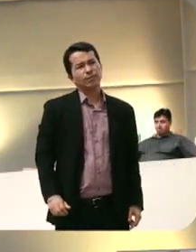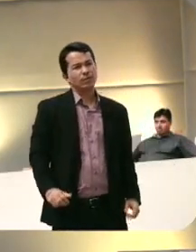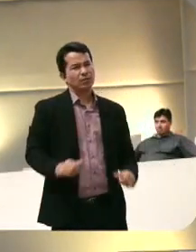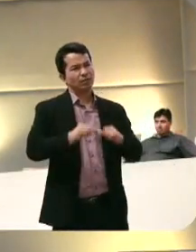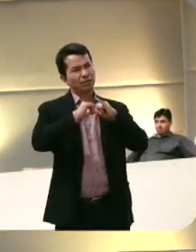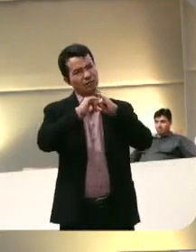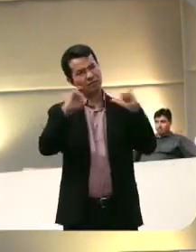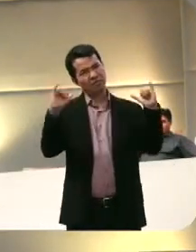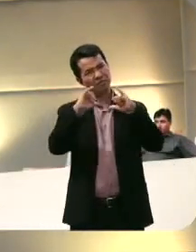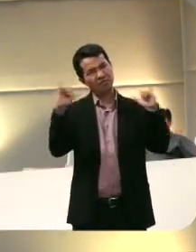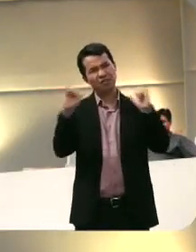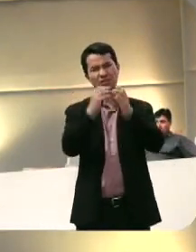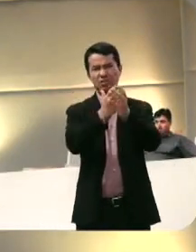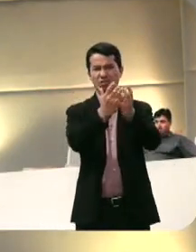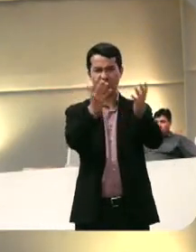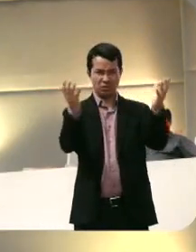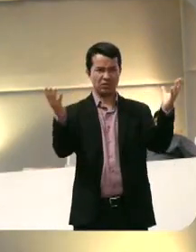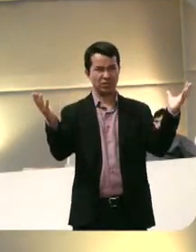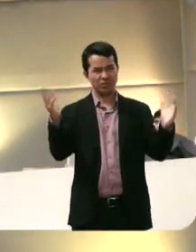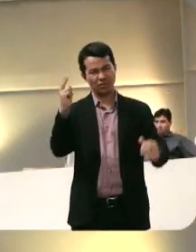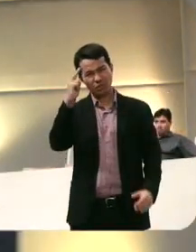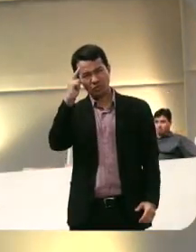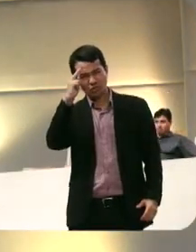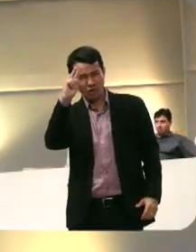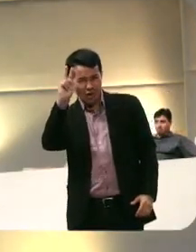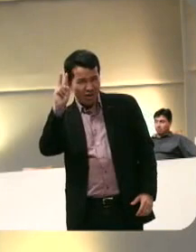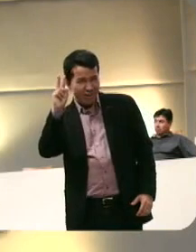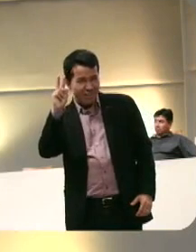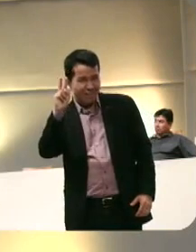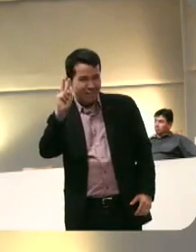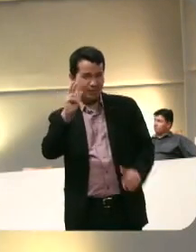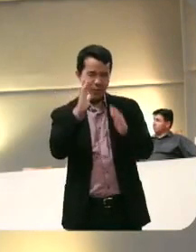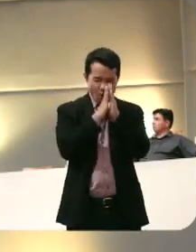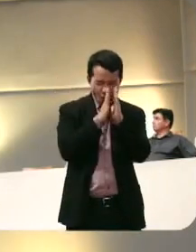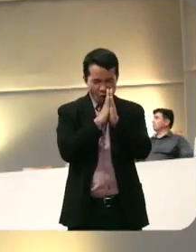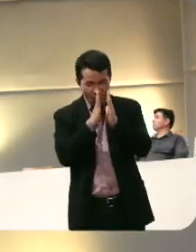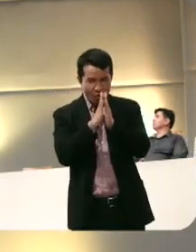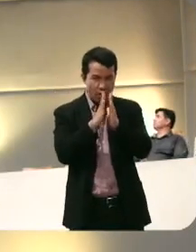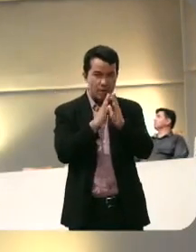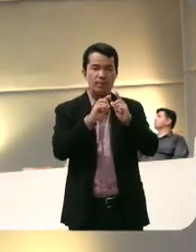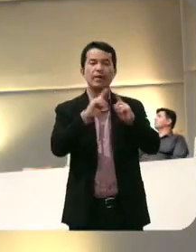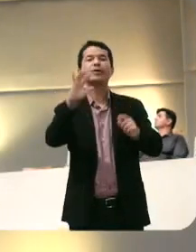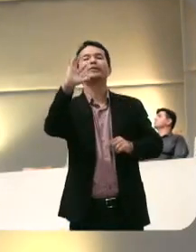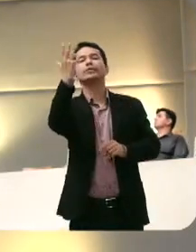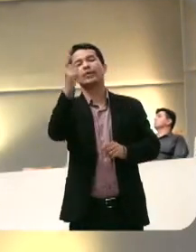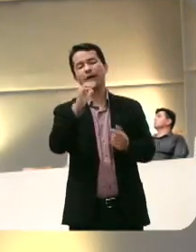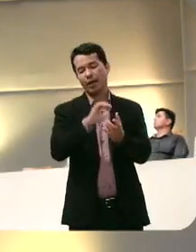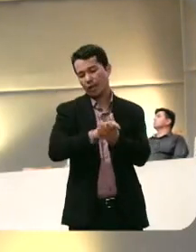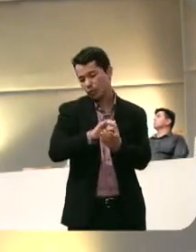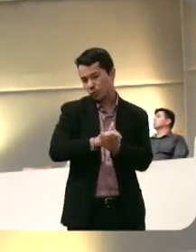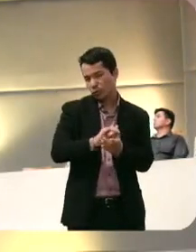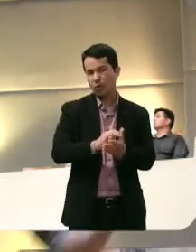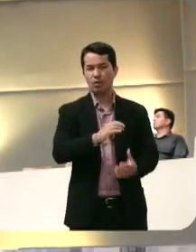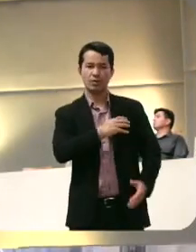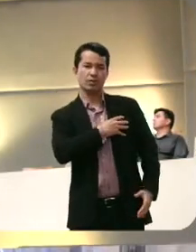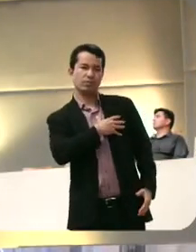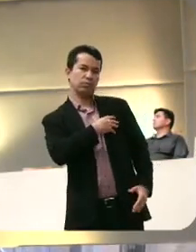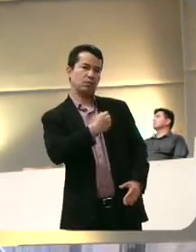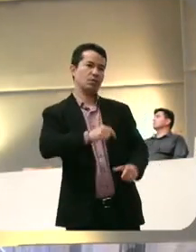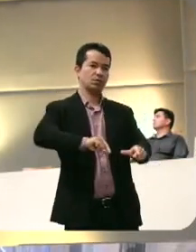Mas, durante um tempo na minha vida veio a correria, o trabalho. Você casa, tem filhos, as